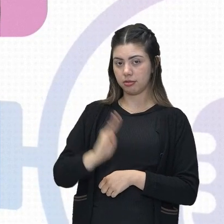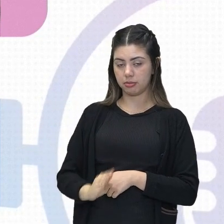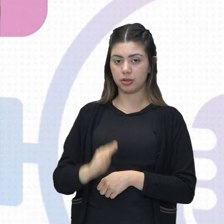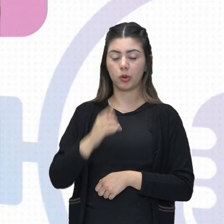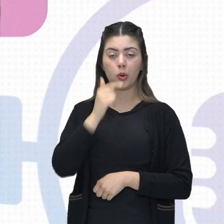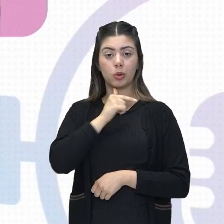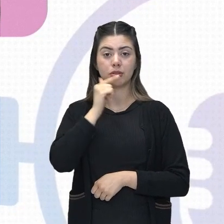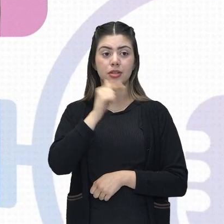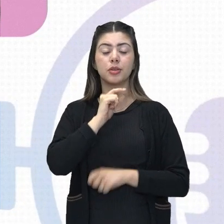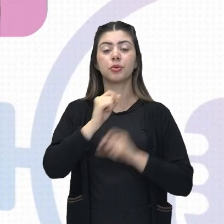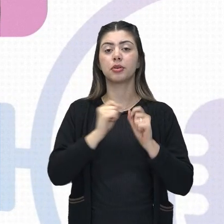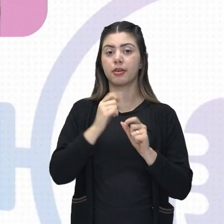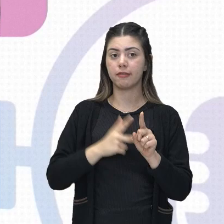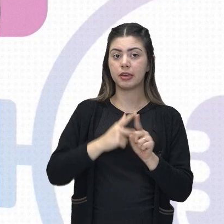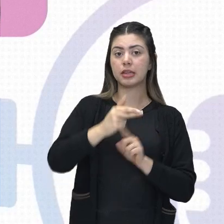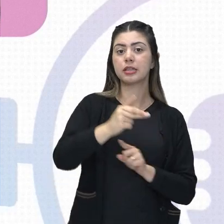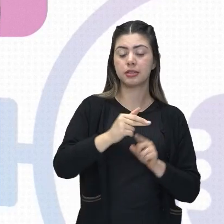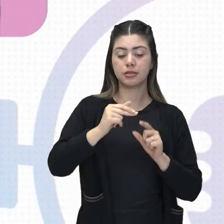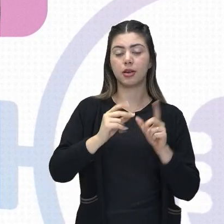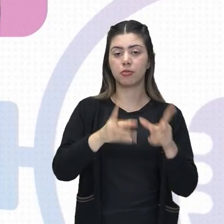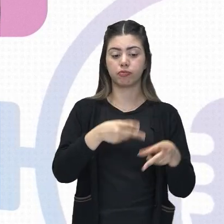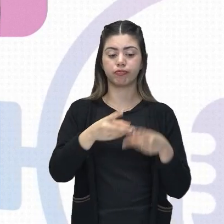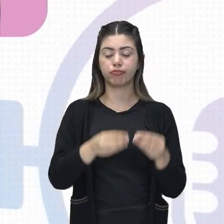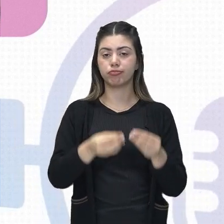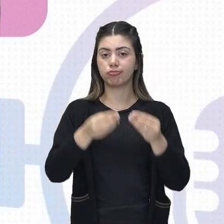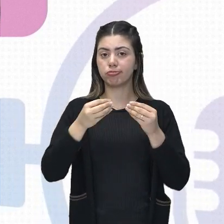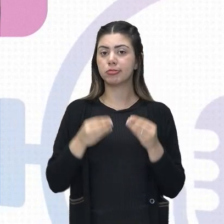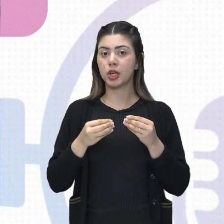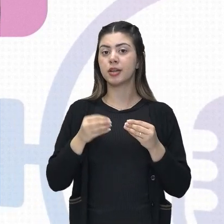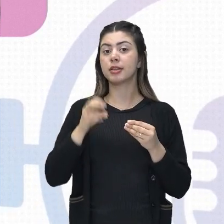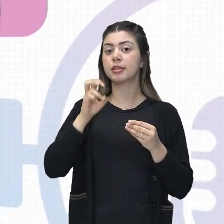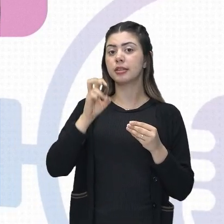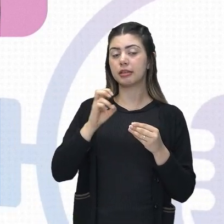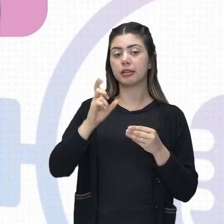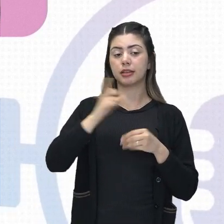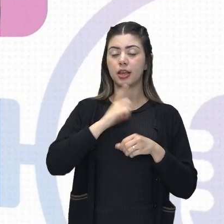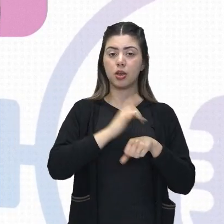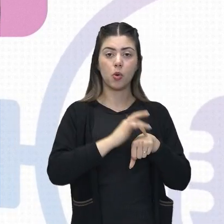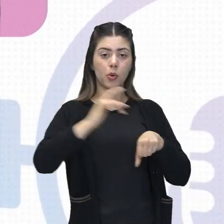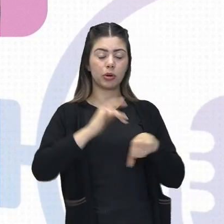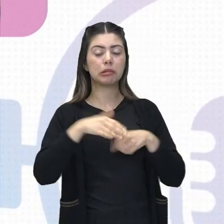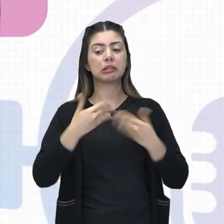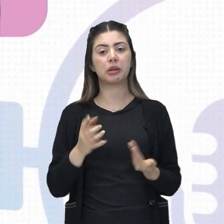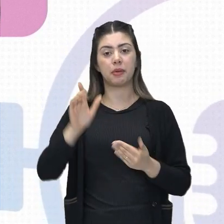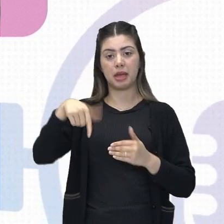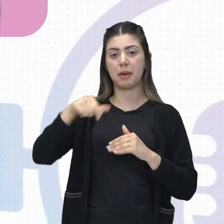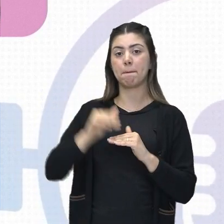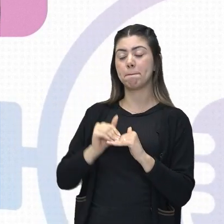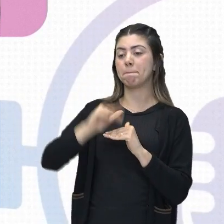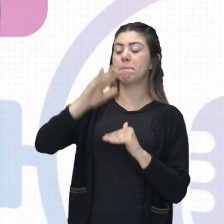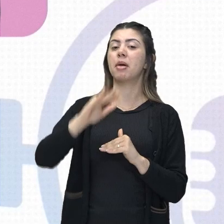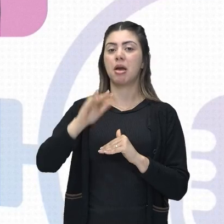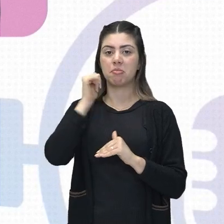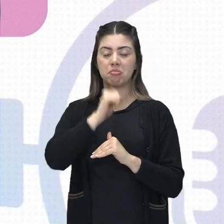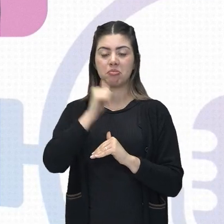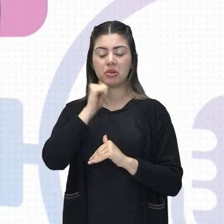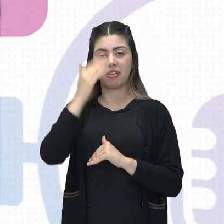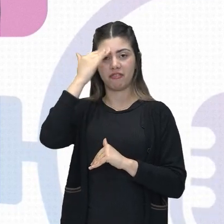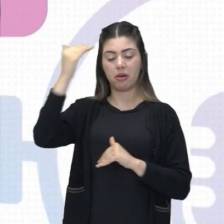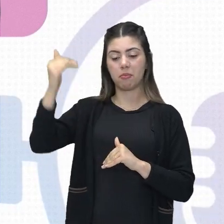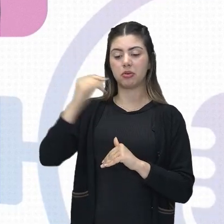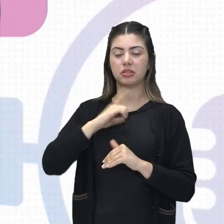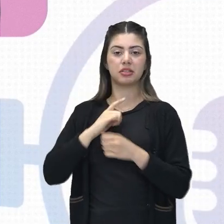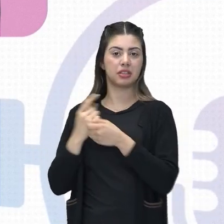5ª medalha de ouro, consolidando-se como a maior atleta da modalidade em todos